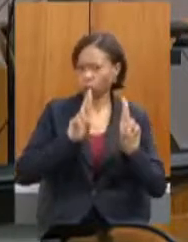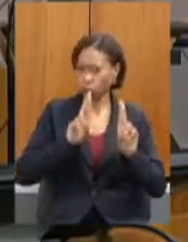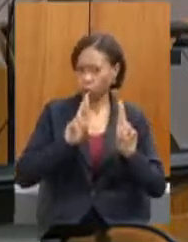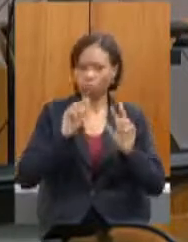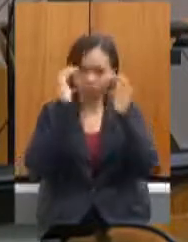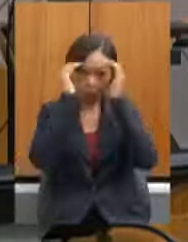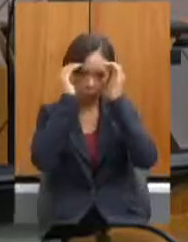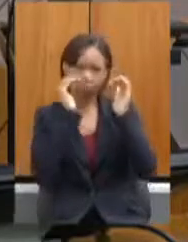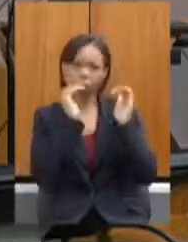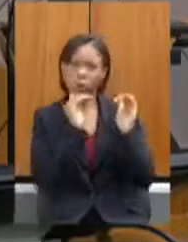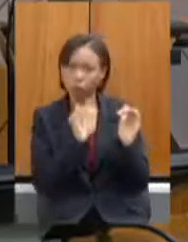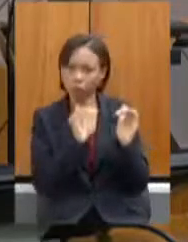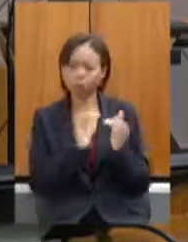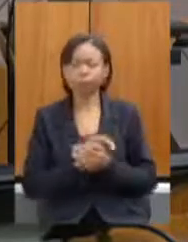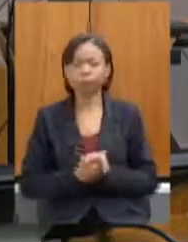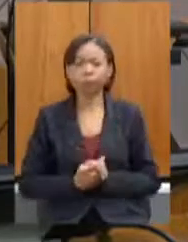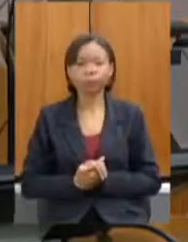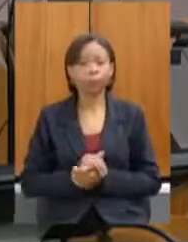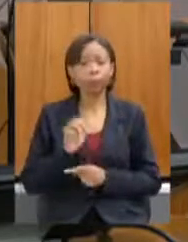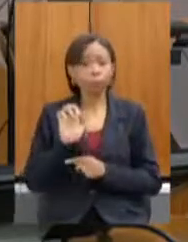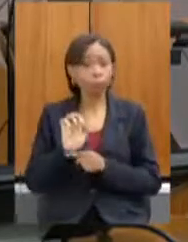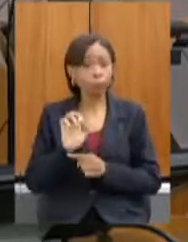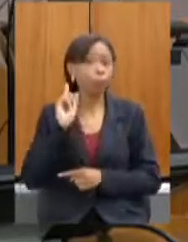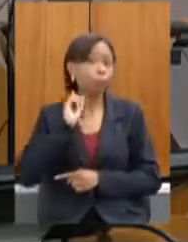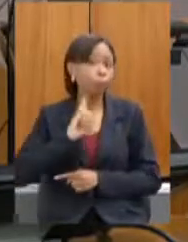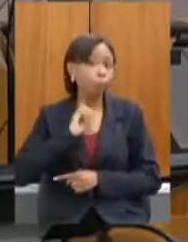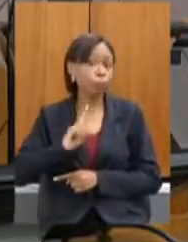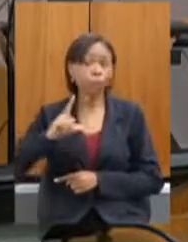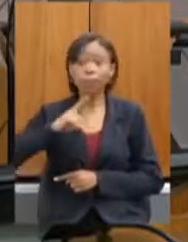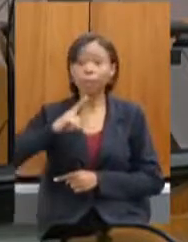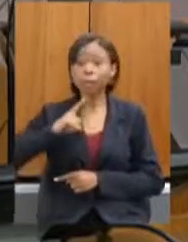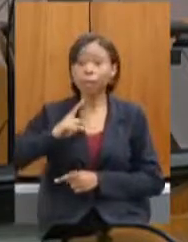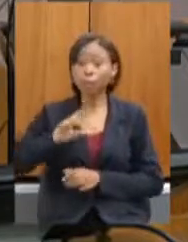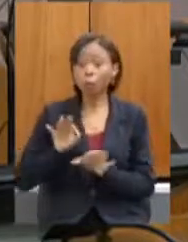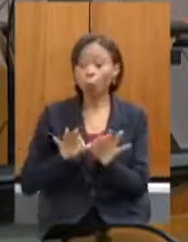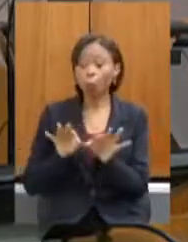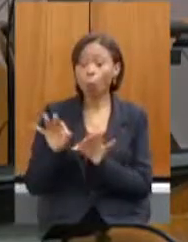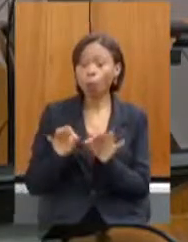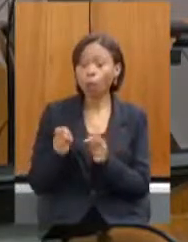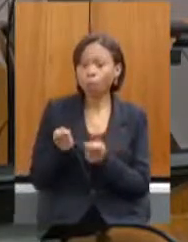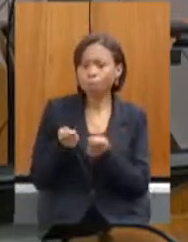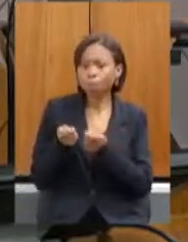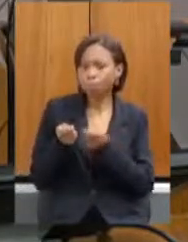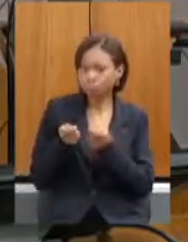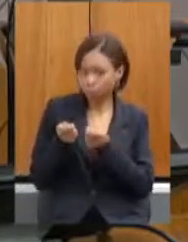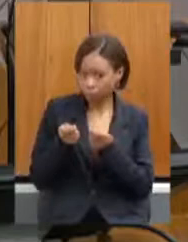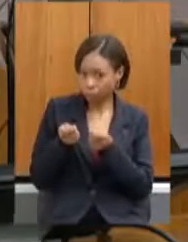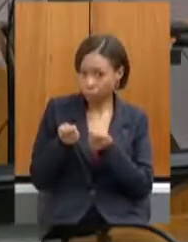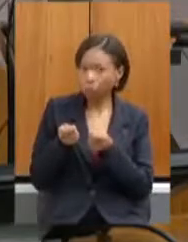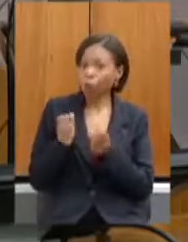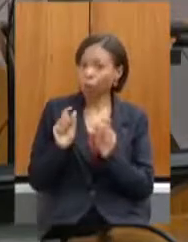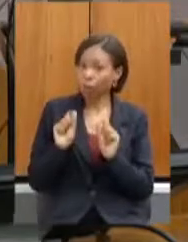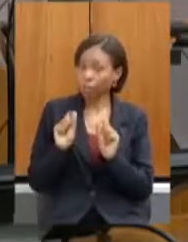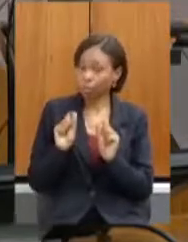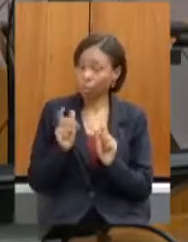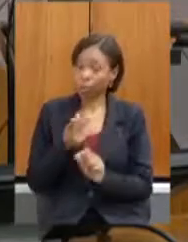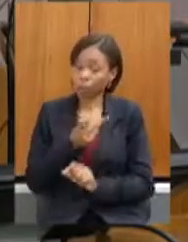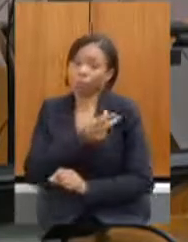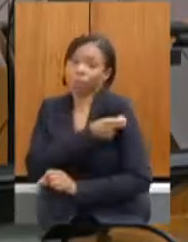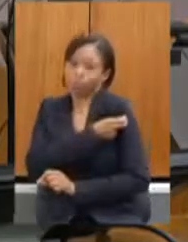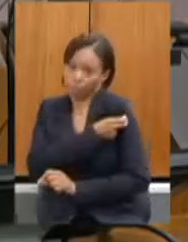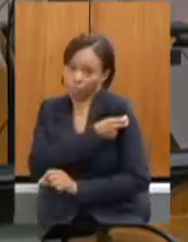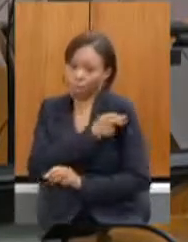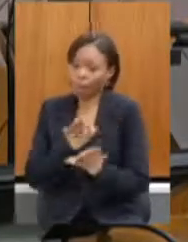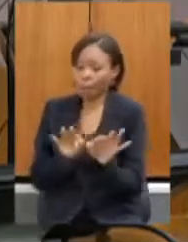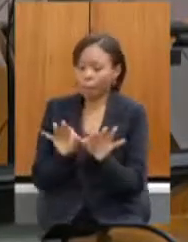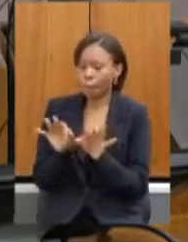SUS funciona né o estado de Minas ele tem um plano de contingência para vacina e esse plano de contingência